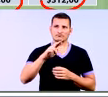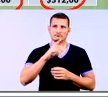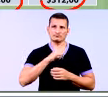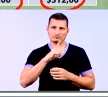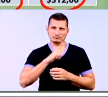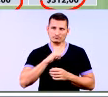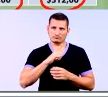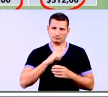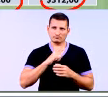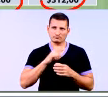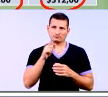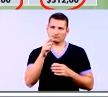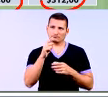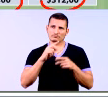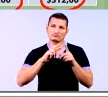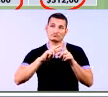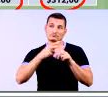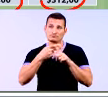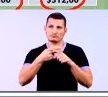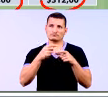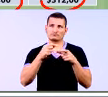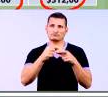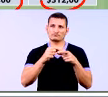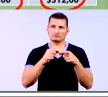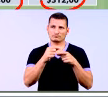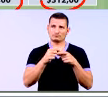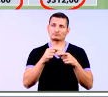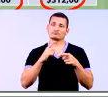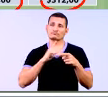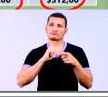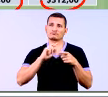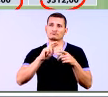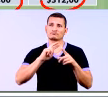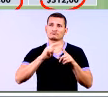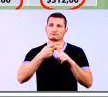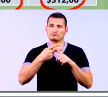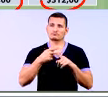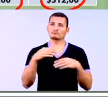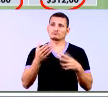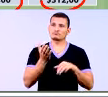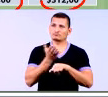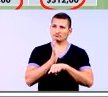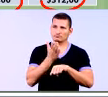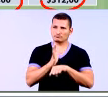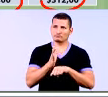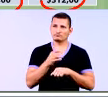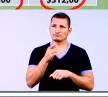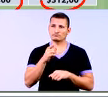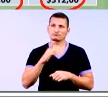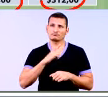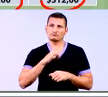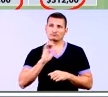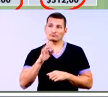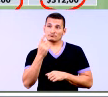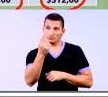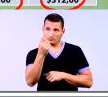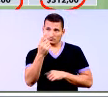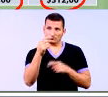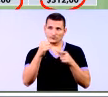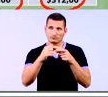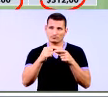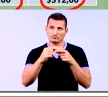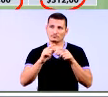de Hyperthreading, se ele tem essa função, ele dobra. Então, na prática, ele funciona, ele só tem um núcleo, mas ele funciona como